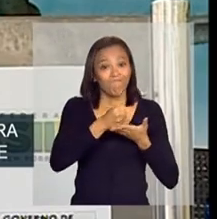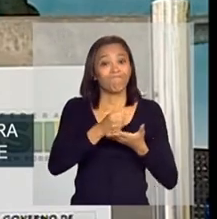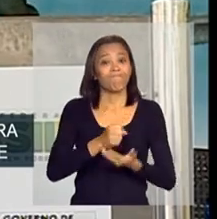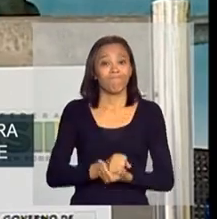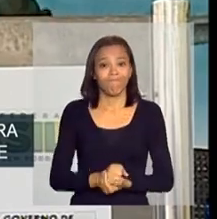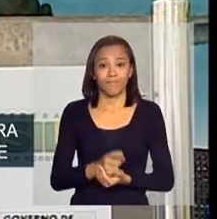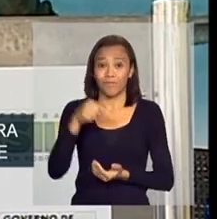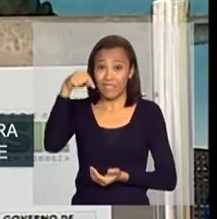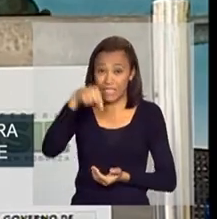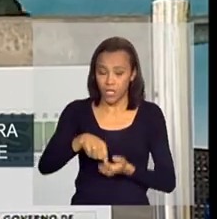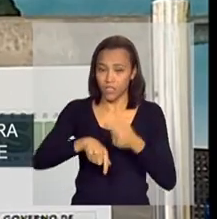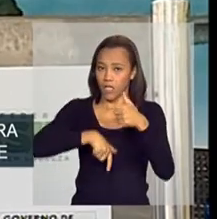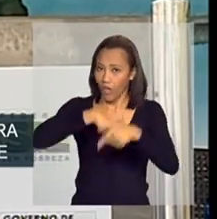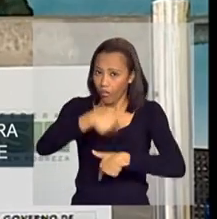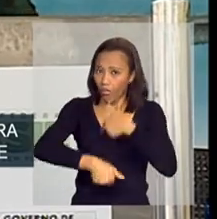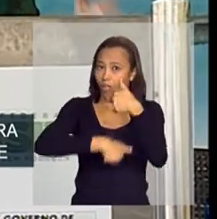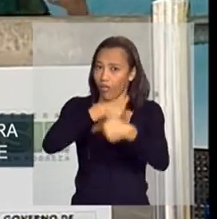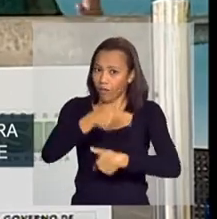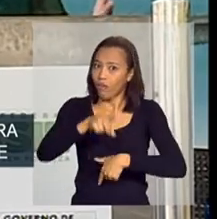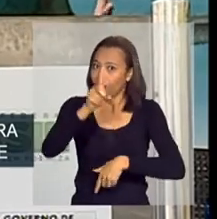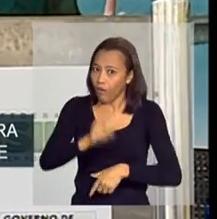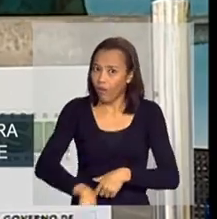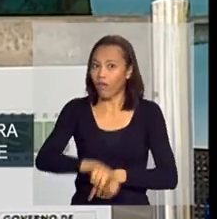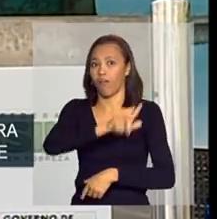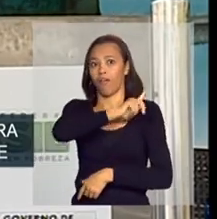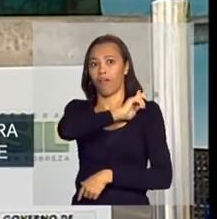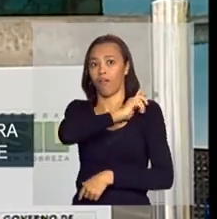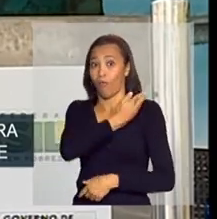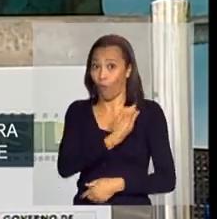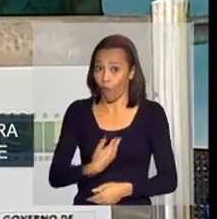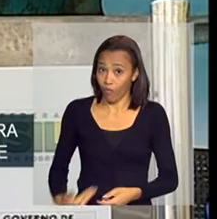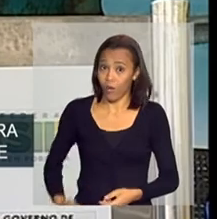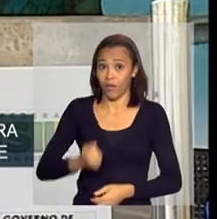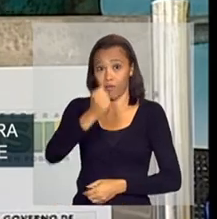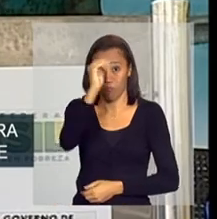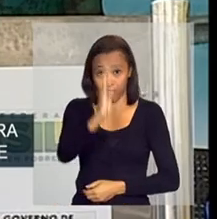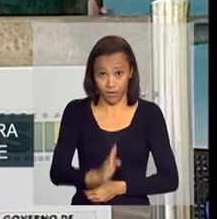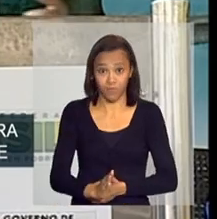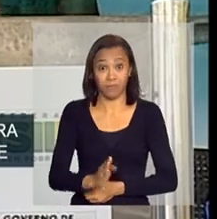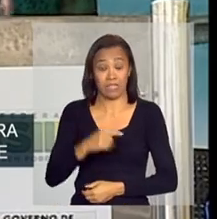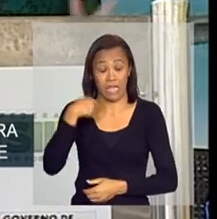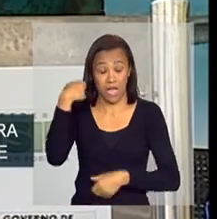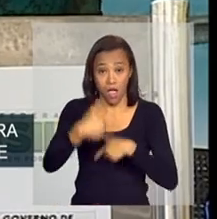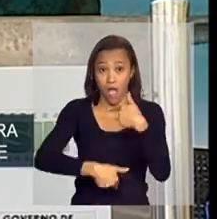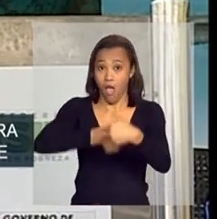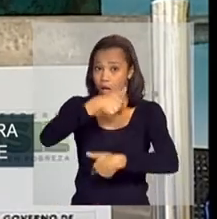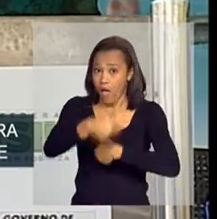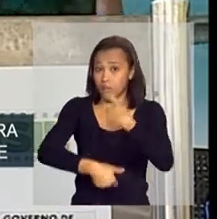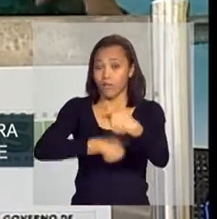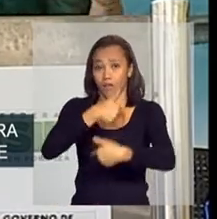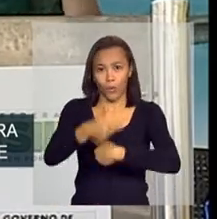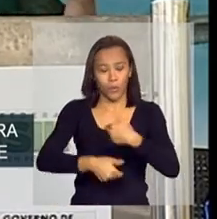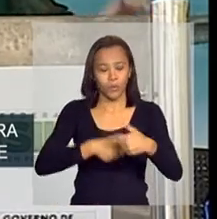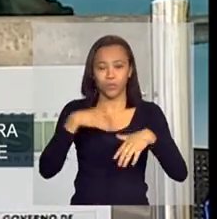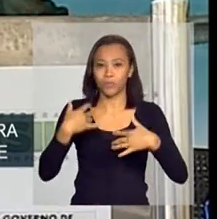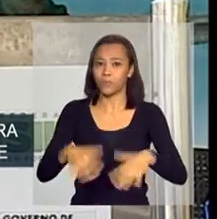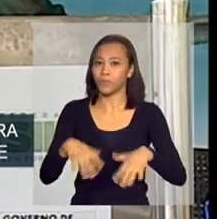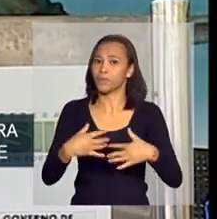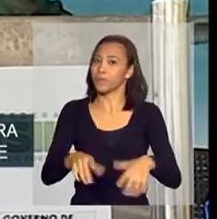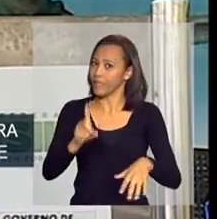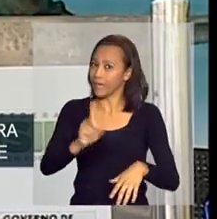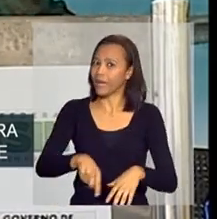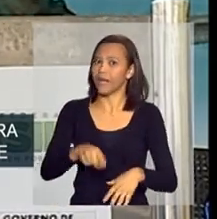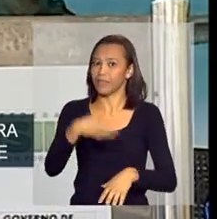nessa labuta que é governar o nosso país, essa labuta absolutamente extraordinária que é